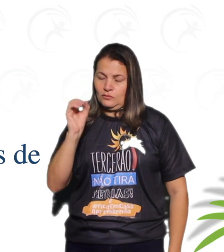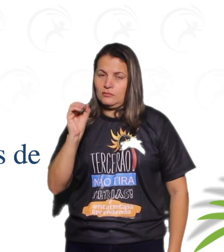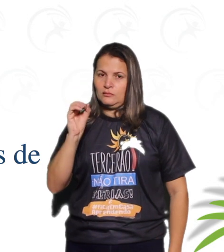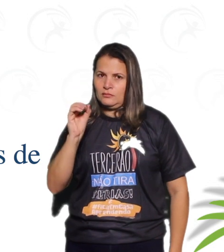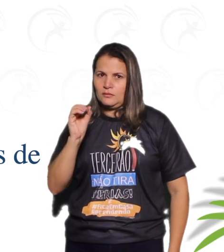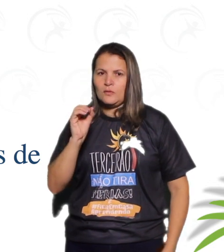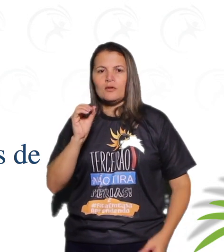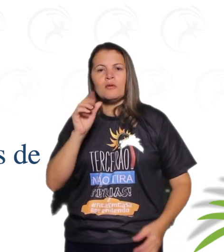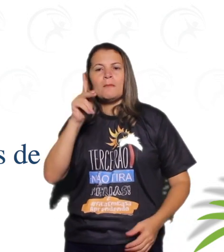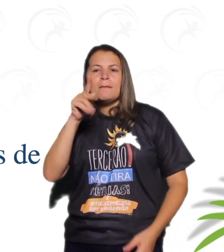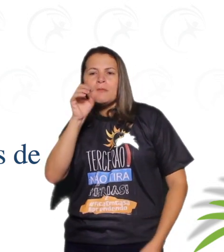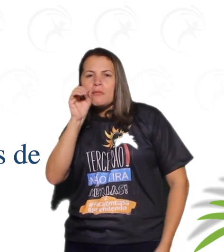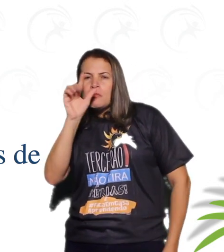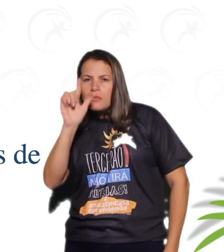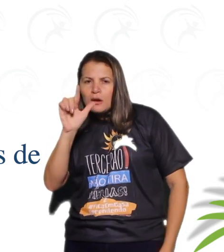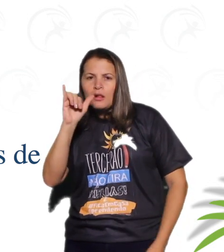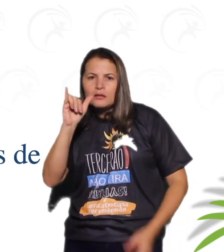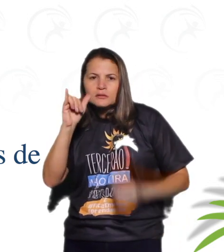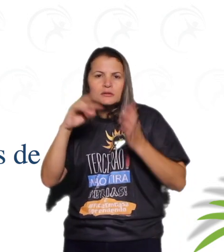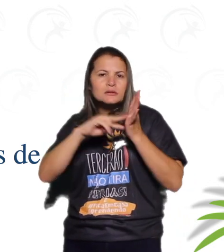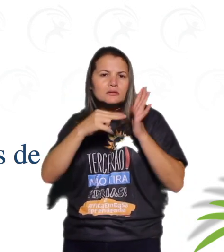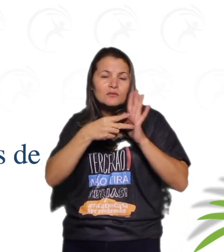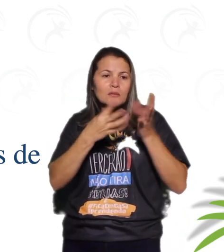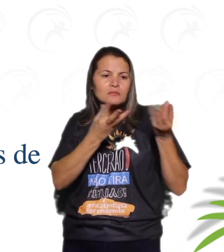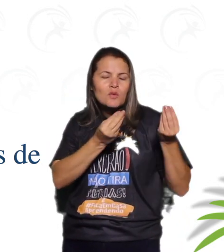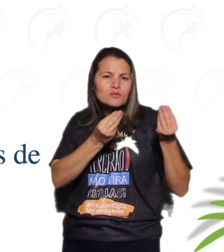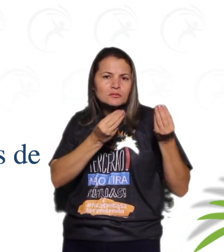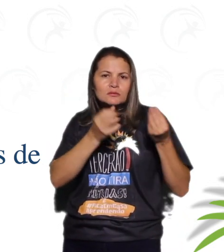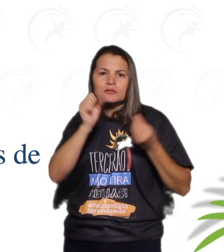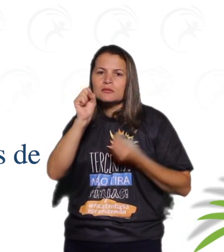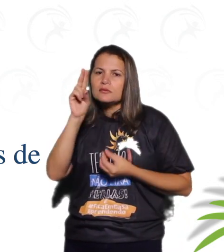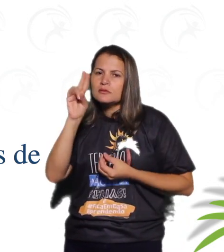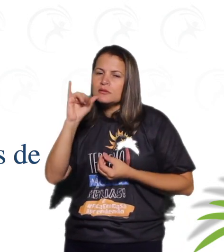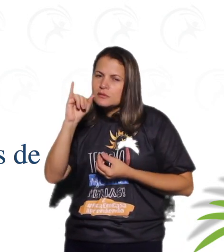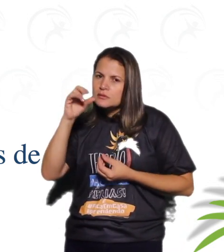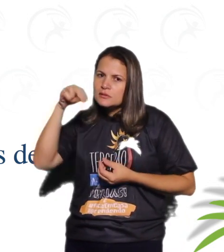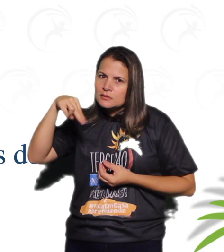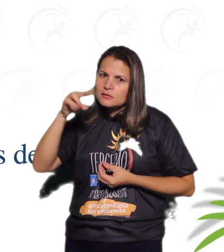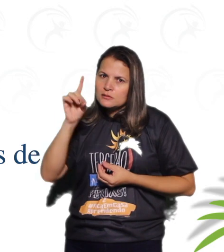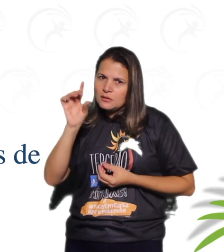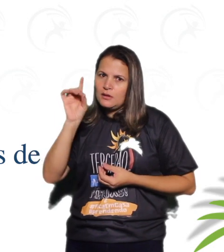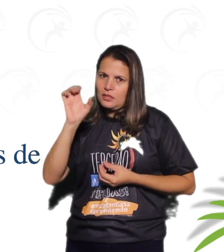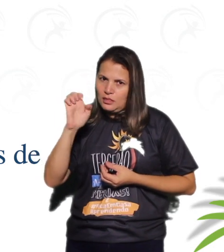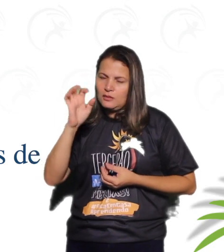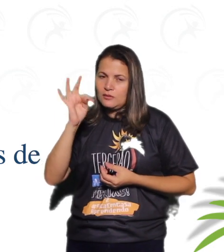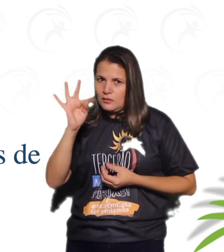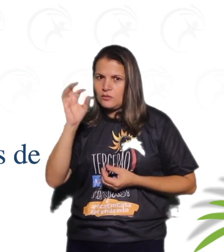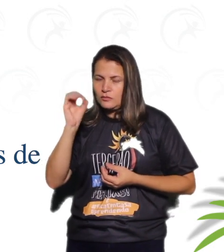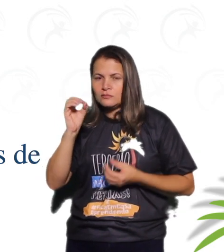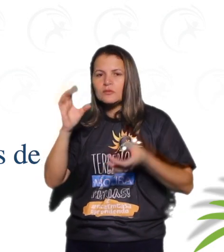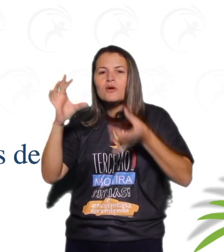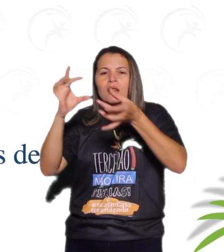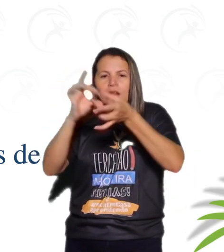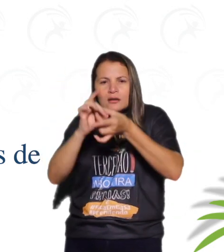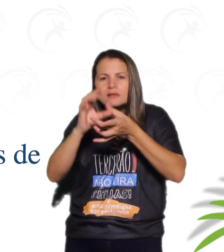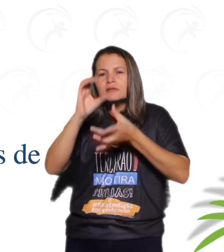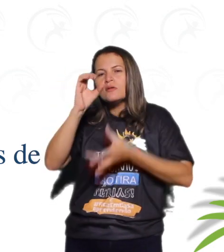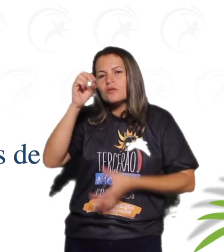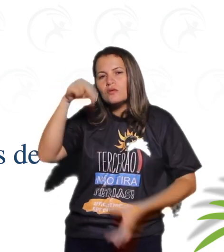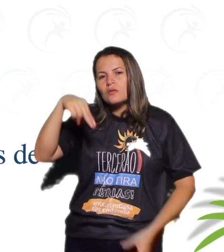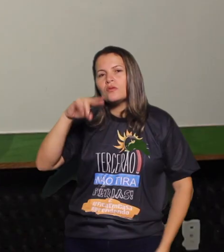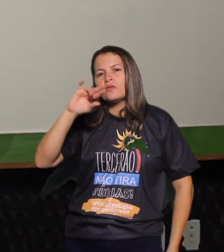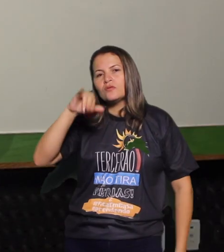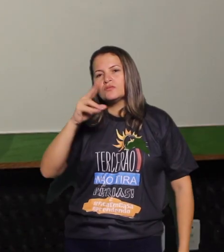síndetos? Conectores, conjunções. As crianças falavam e cantavam e riam, felizes